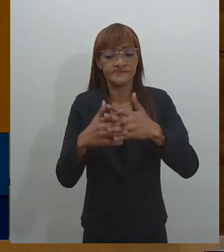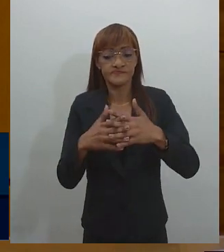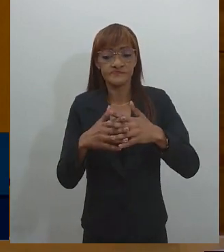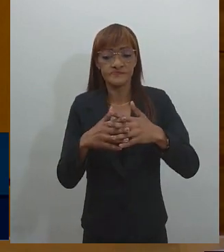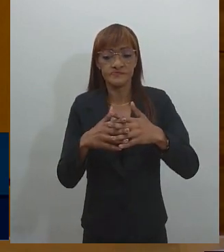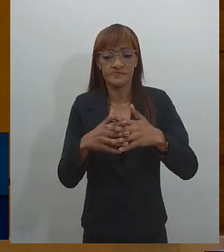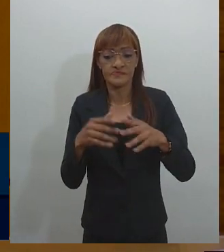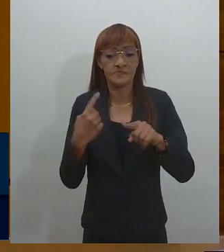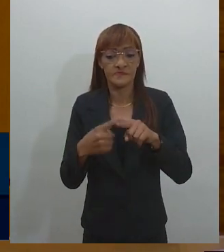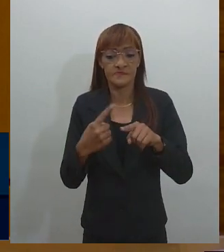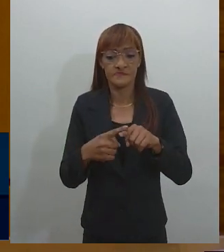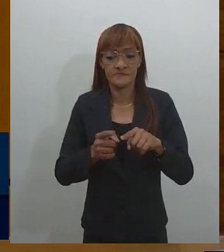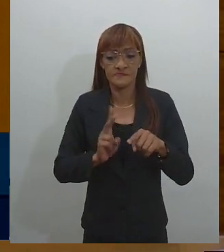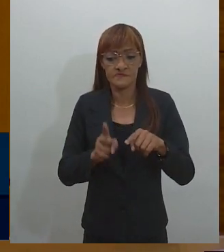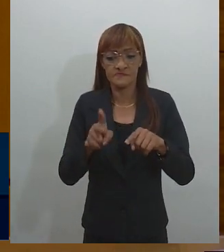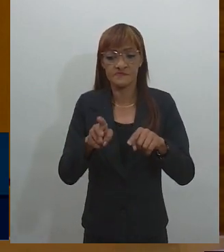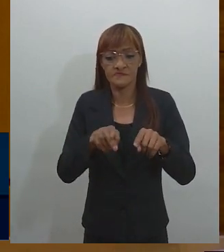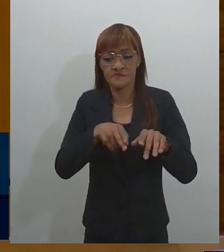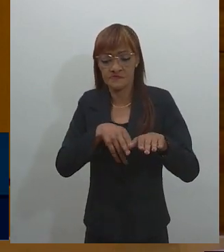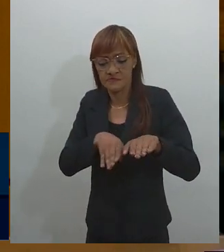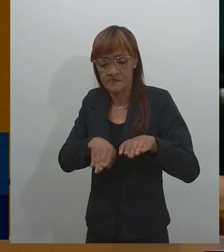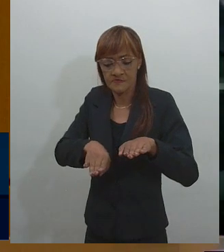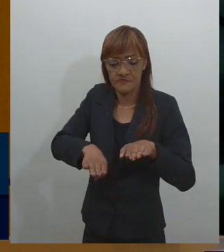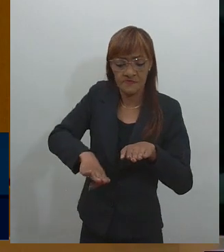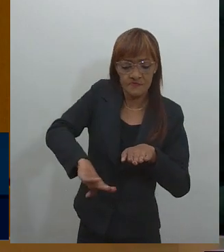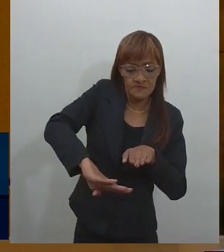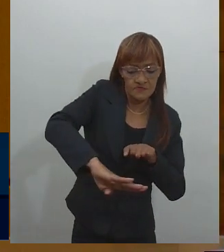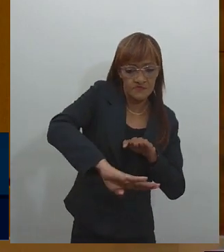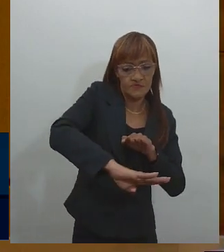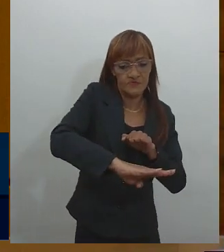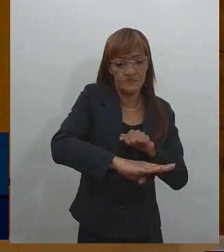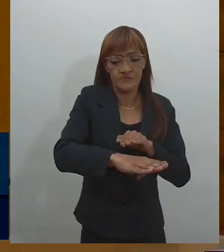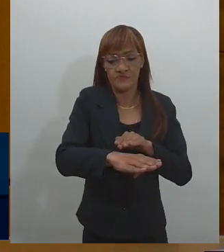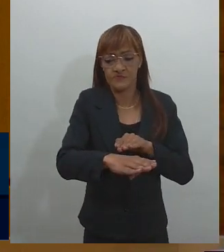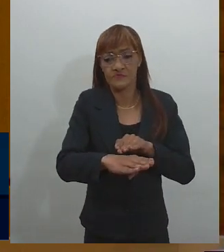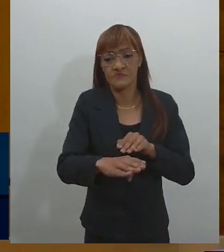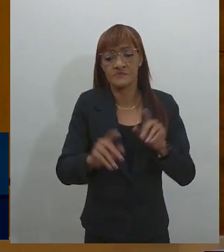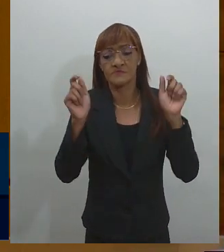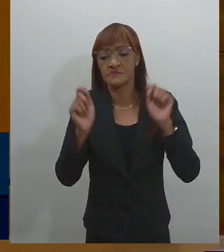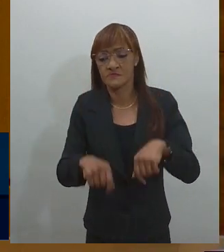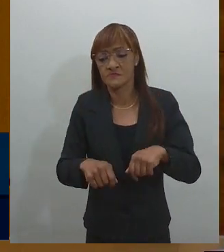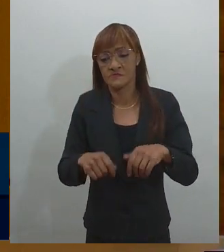cidade para ir pelo outro caminho, ou seja, trazendo mais tempo e dificultando